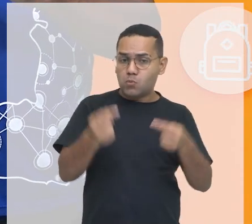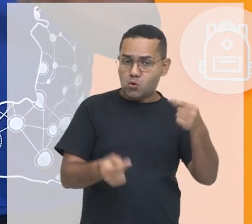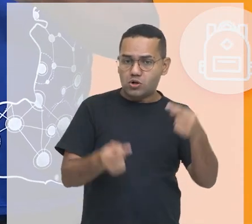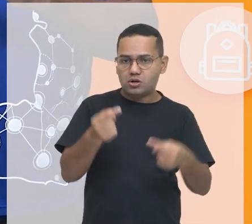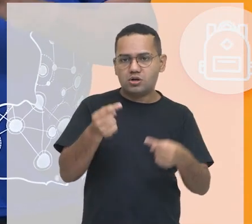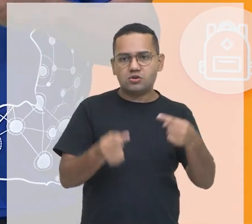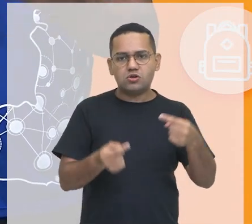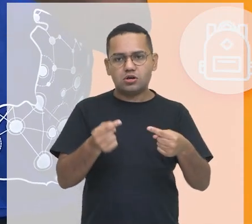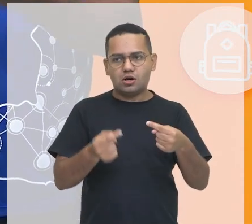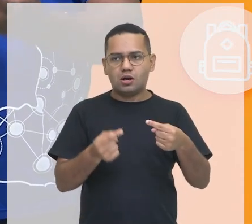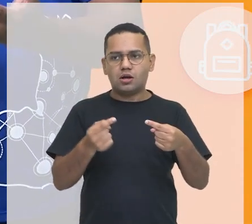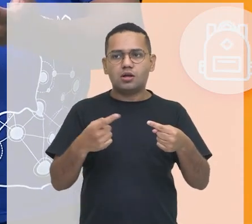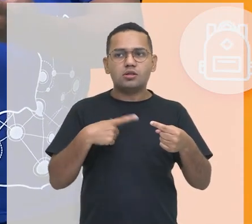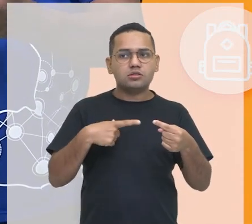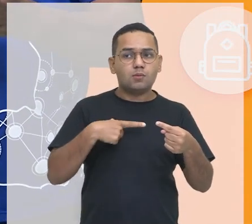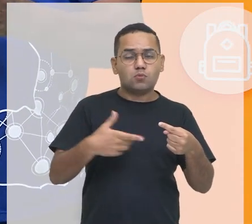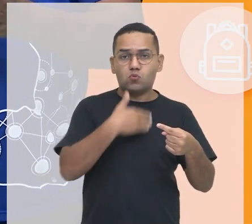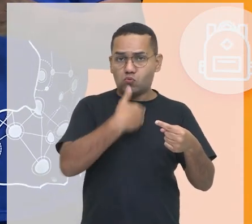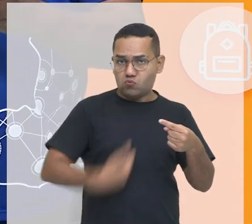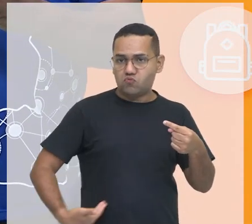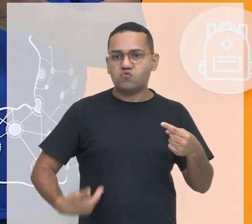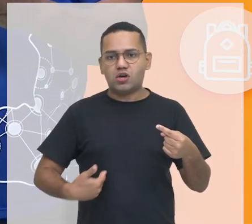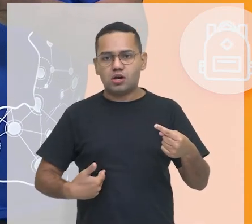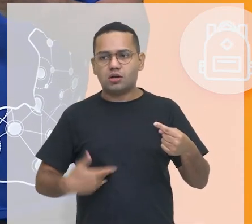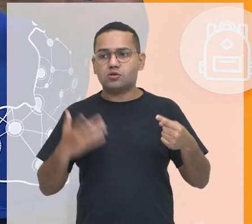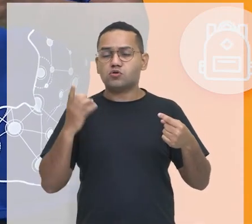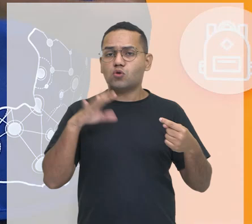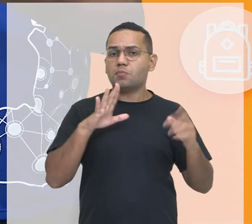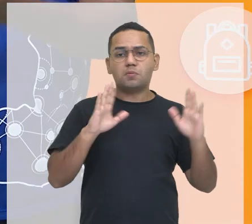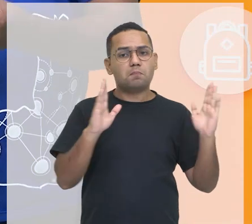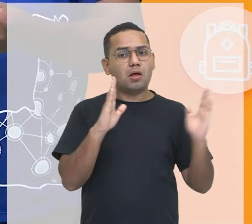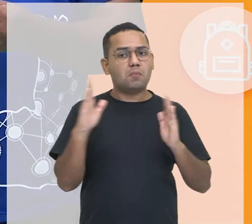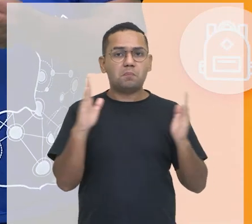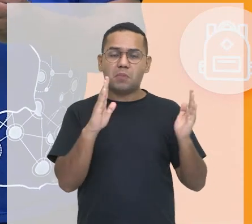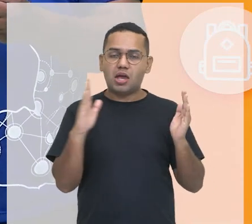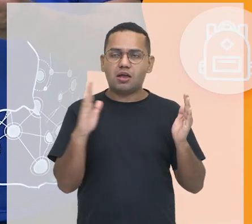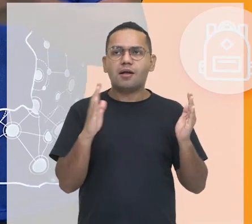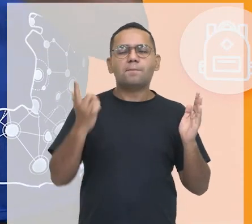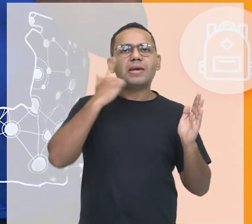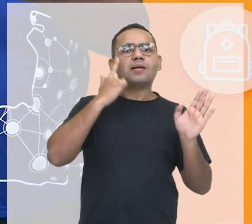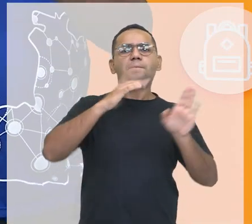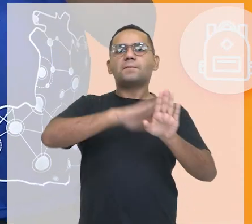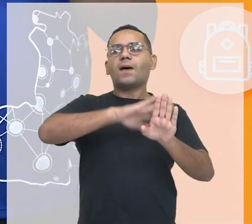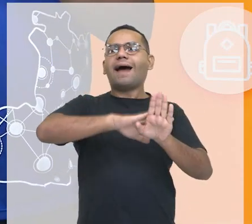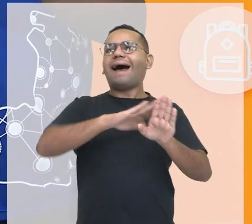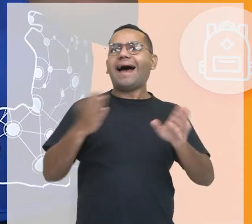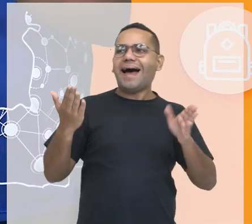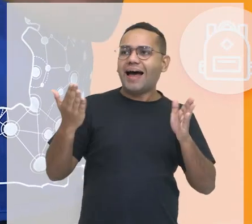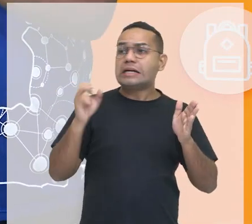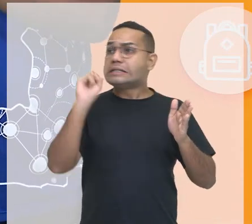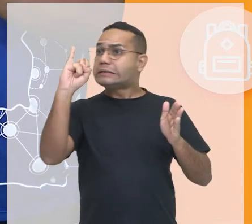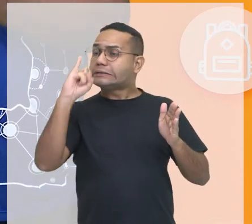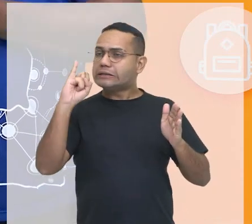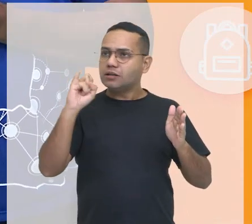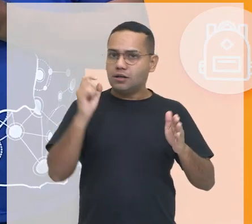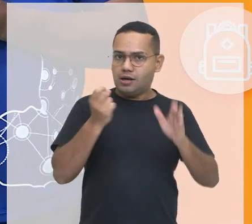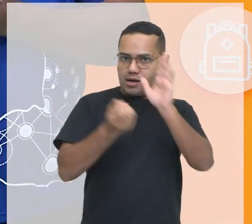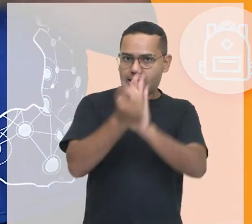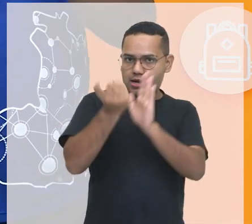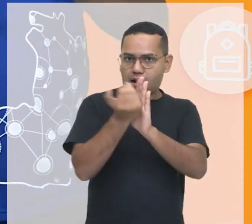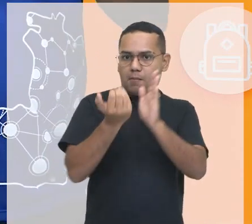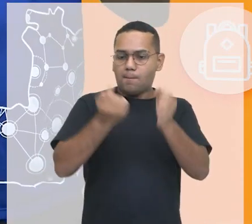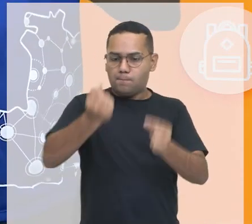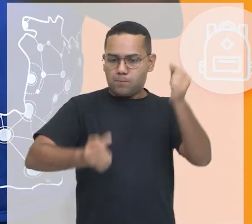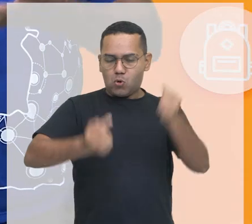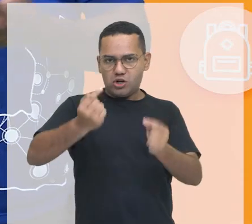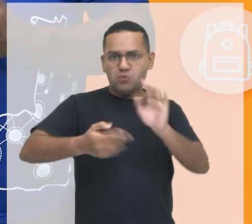apenas para aquele momento do governo, para ele ganhar um voto, ou se é uma política que todo governo ele pratica,